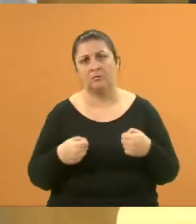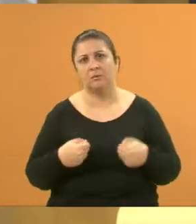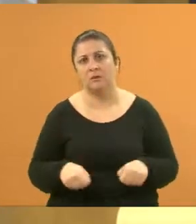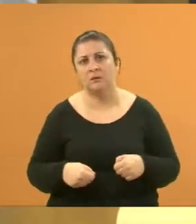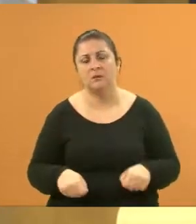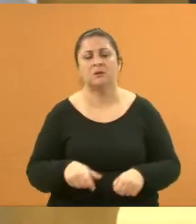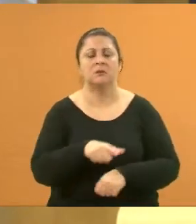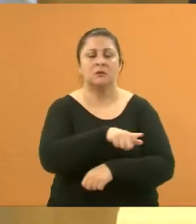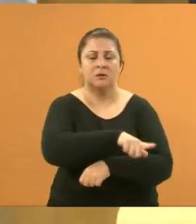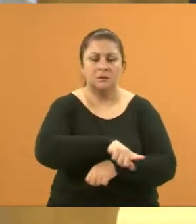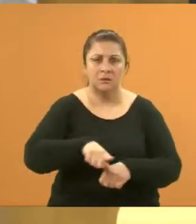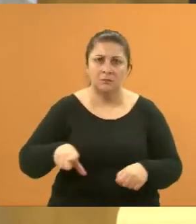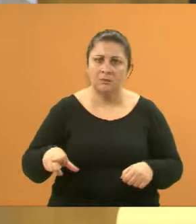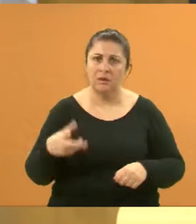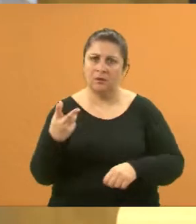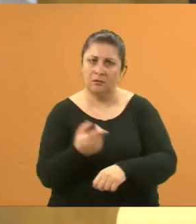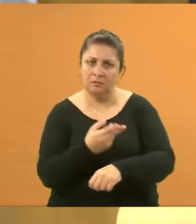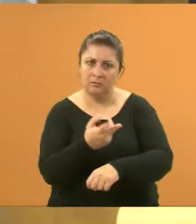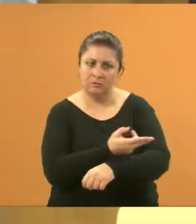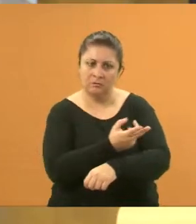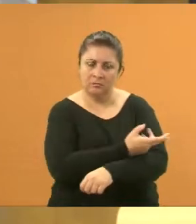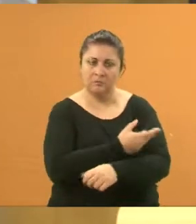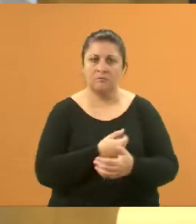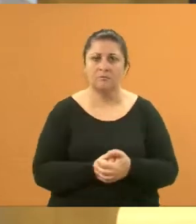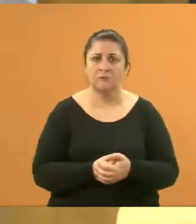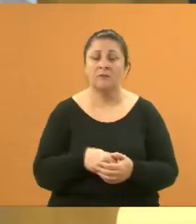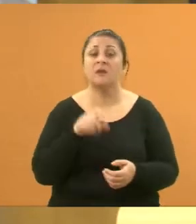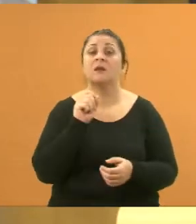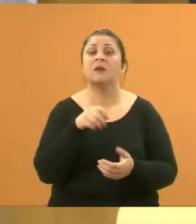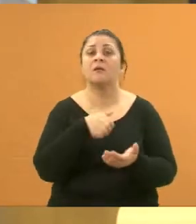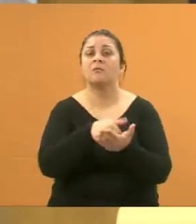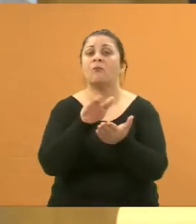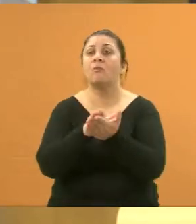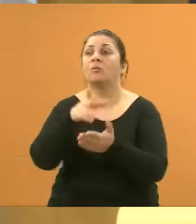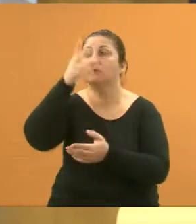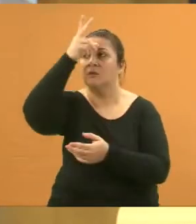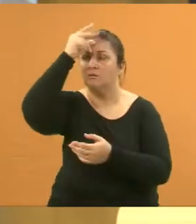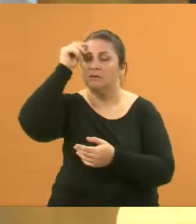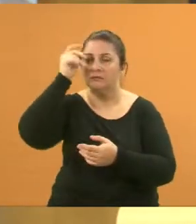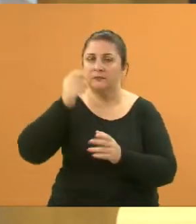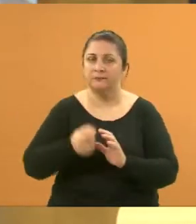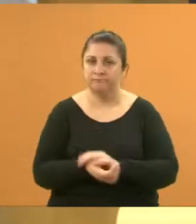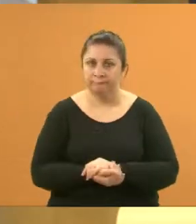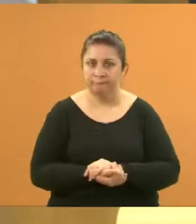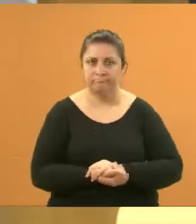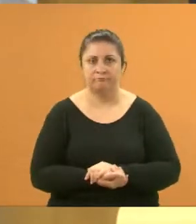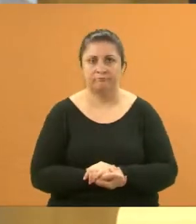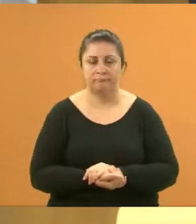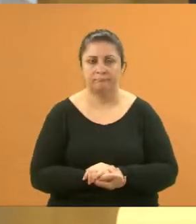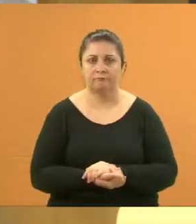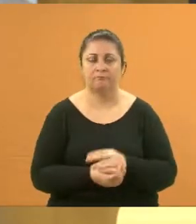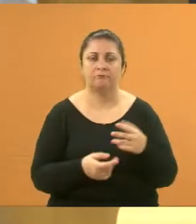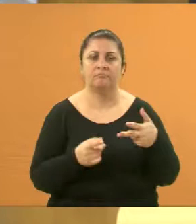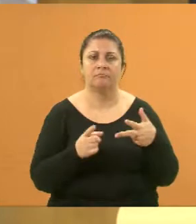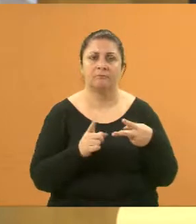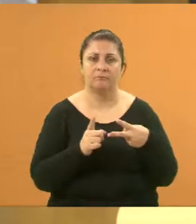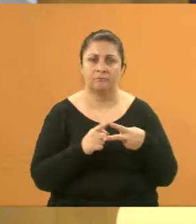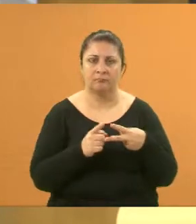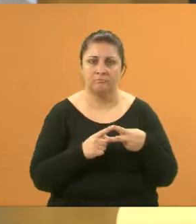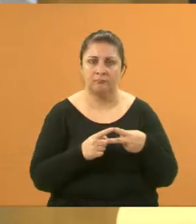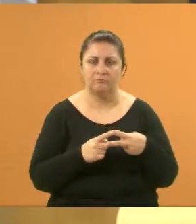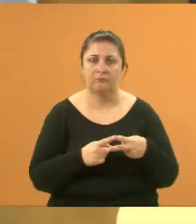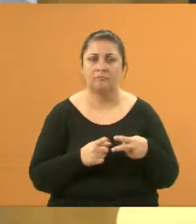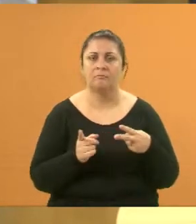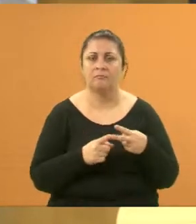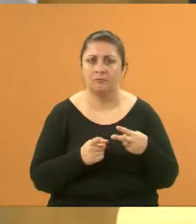ser executada a capina. Quem é que vai multar a prefeitura? Outro ponto,